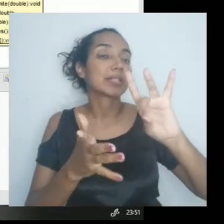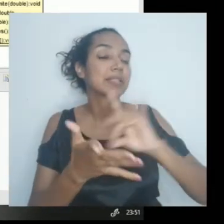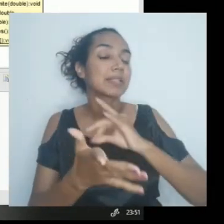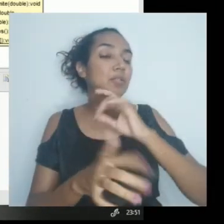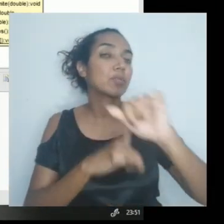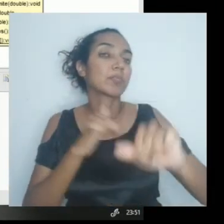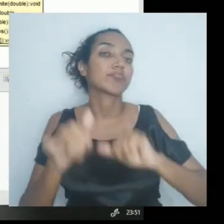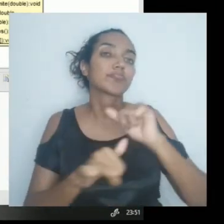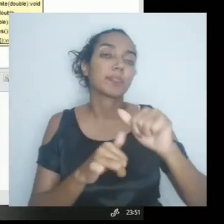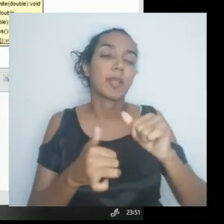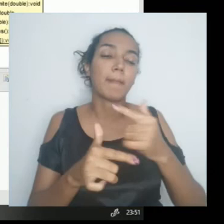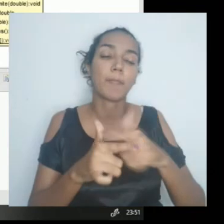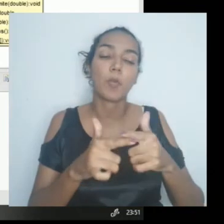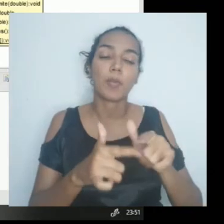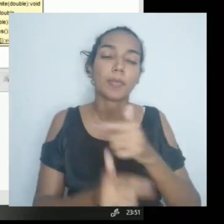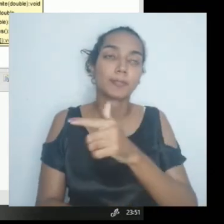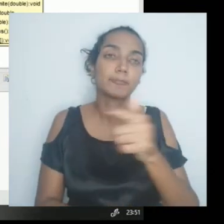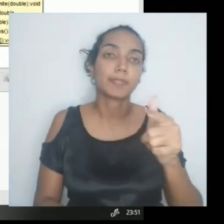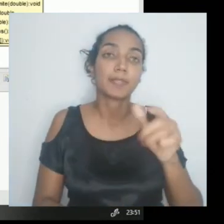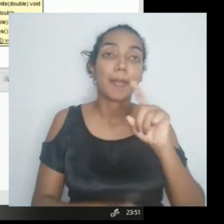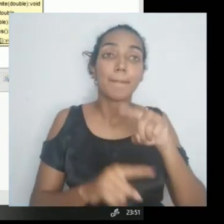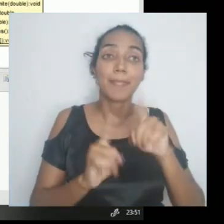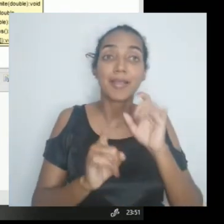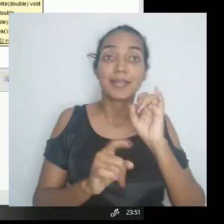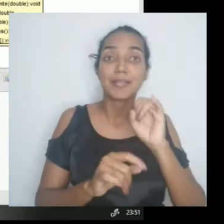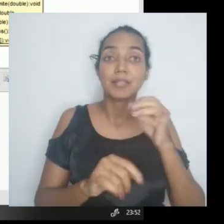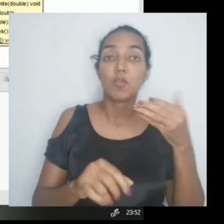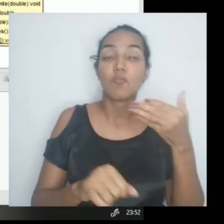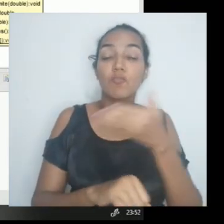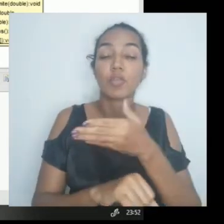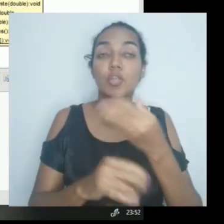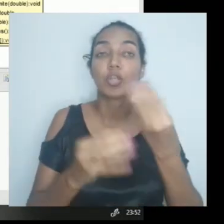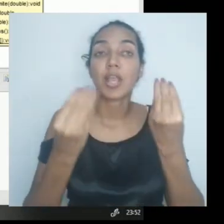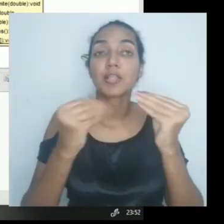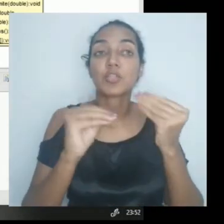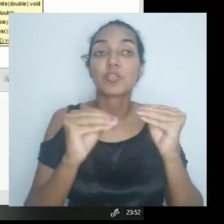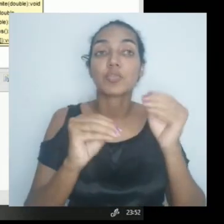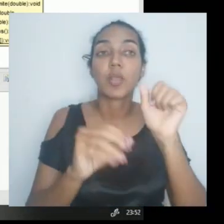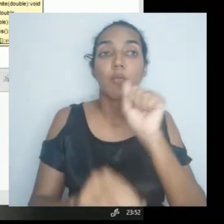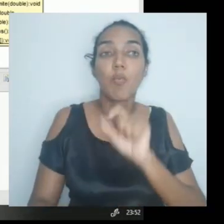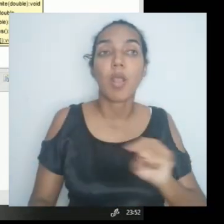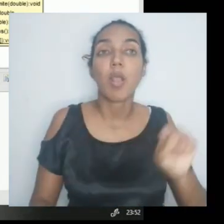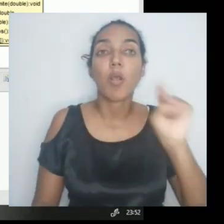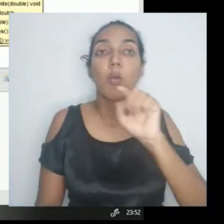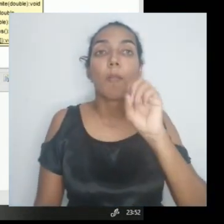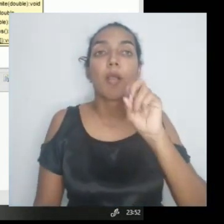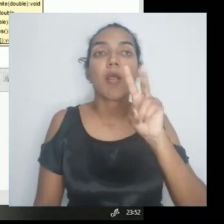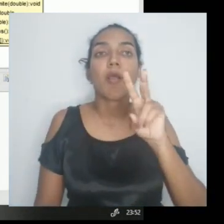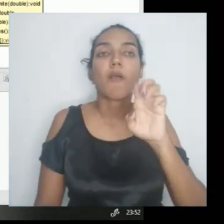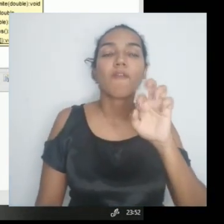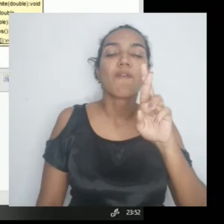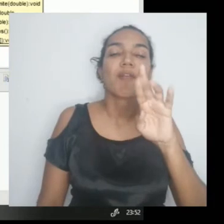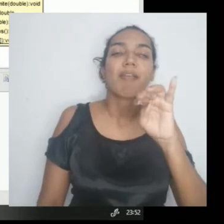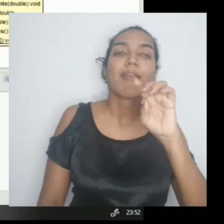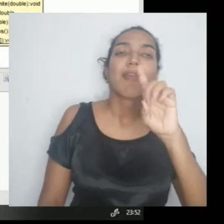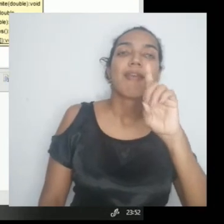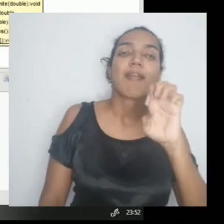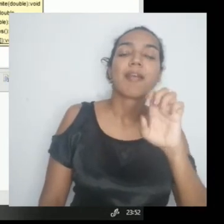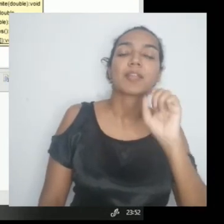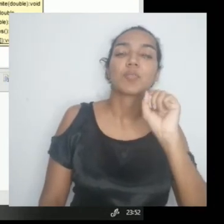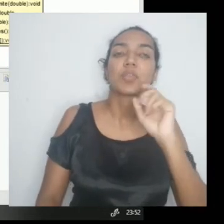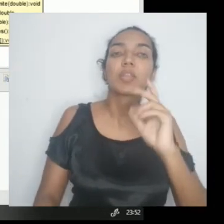adicionar um @variety, olha o que acontece, errinho de compilação. Porque o @variety força com que eu esteja executando uma sobrescrita, eu tenho